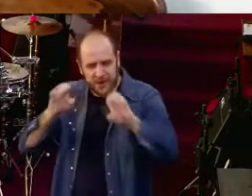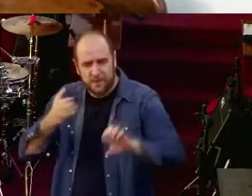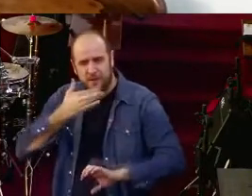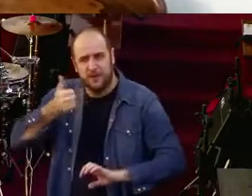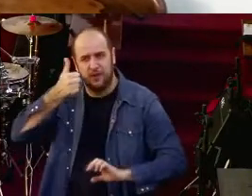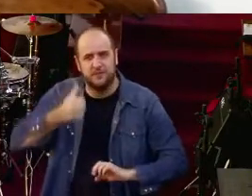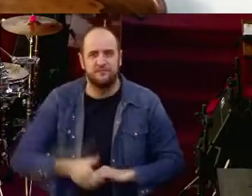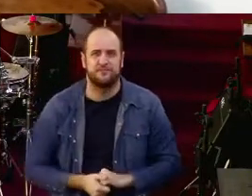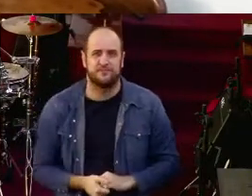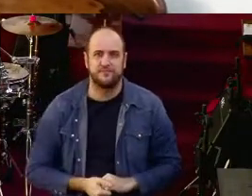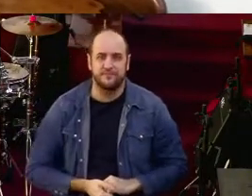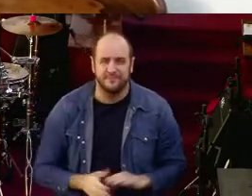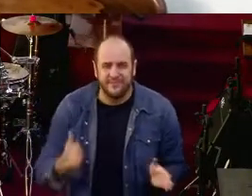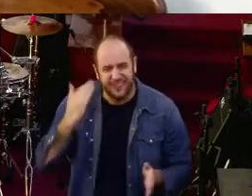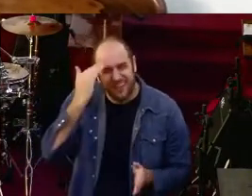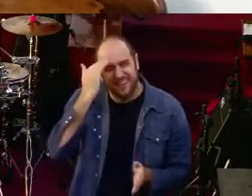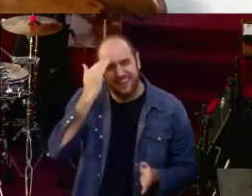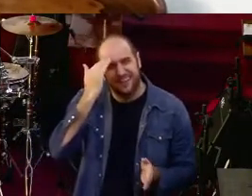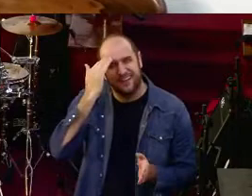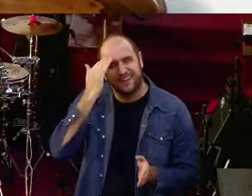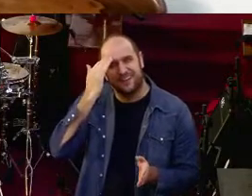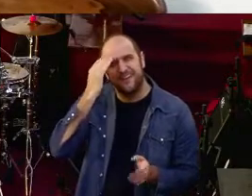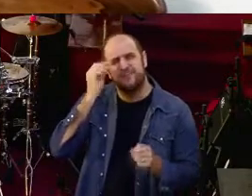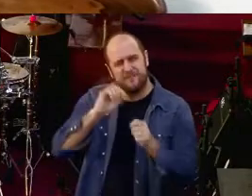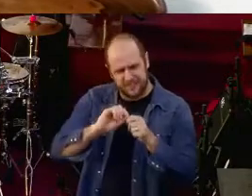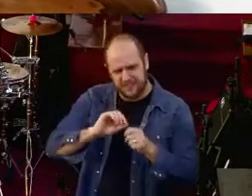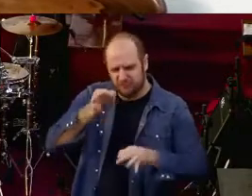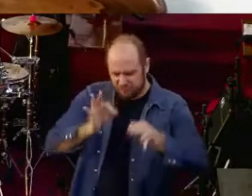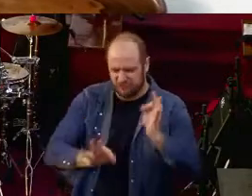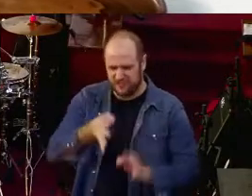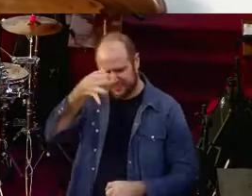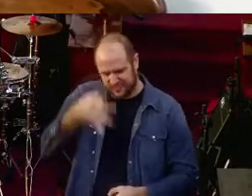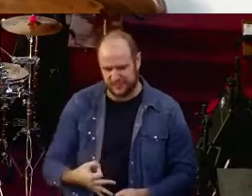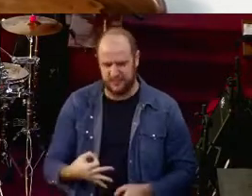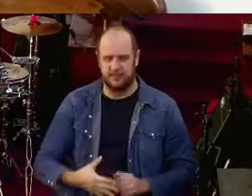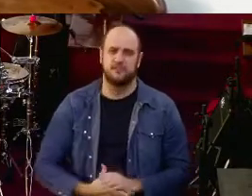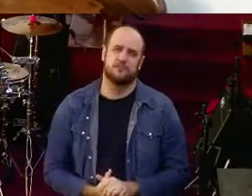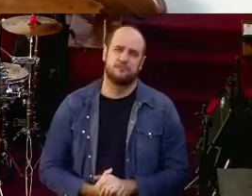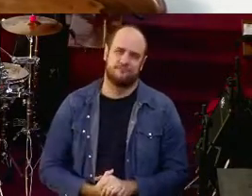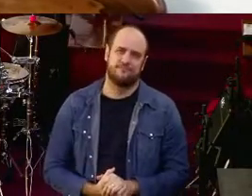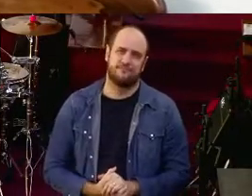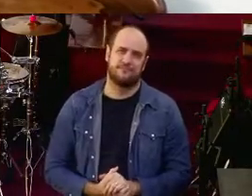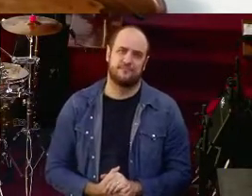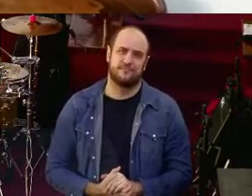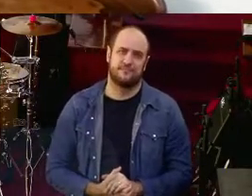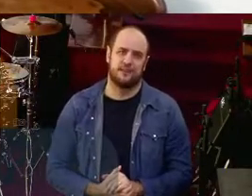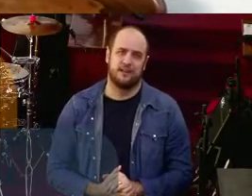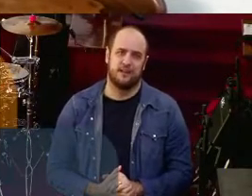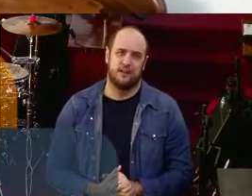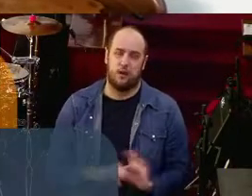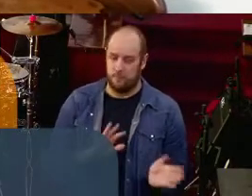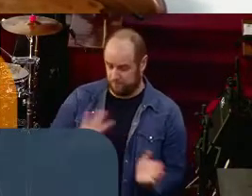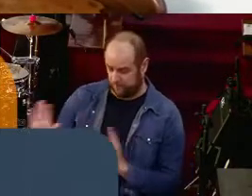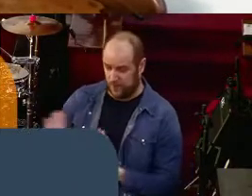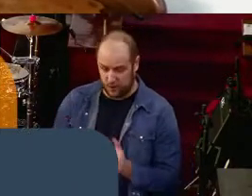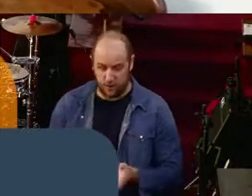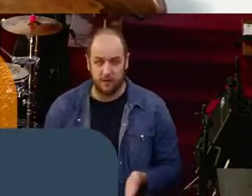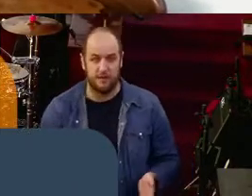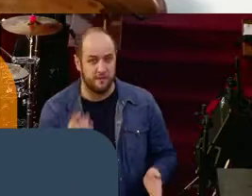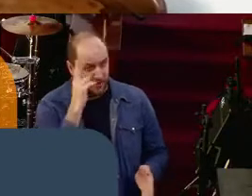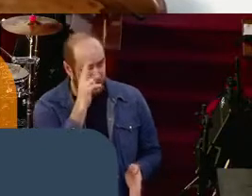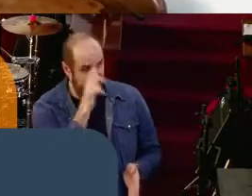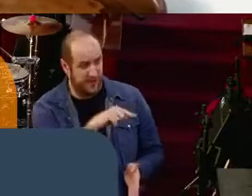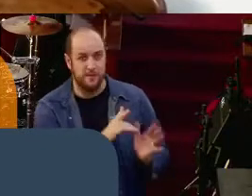é a justiça, o que é o certo. Essa foi a maneira que Jesus convenceu